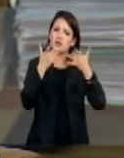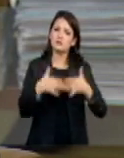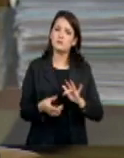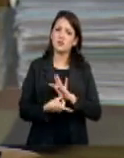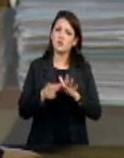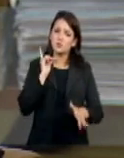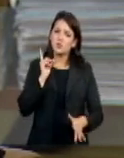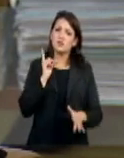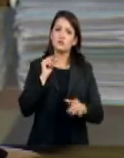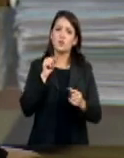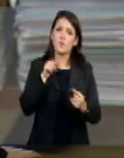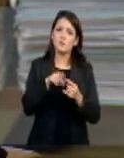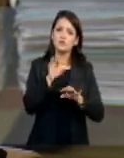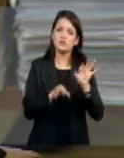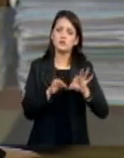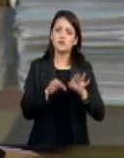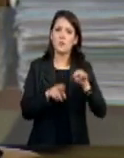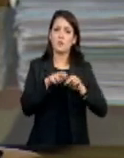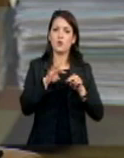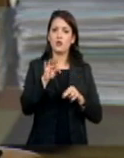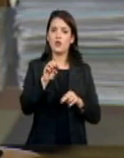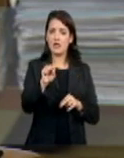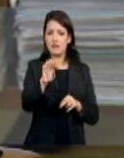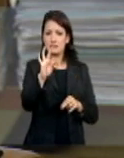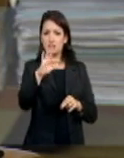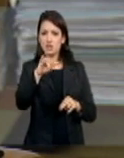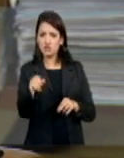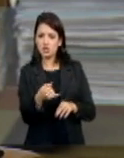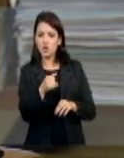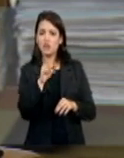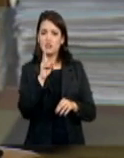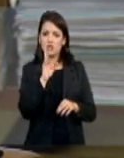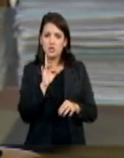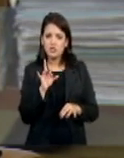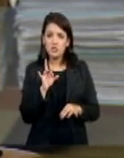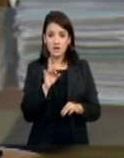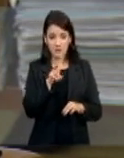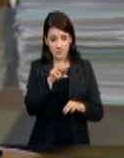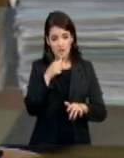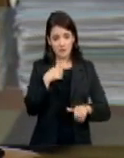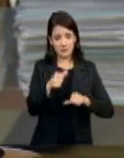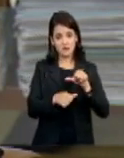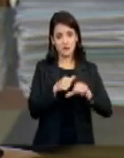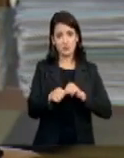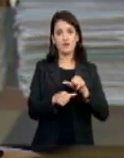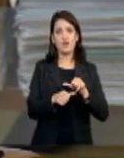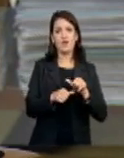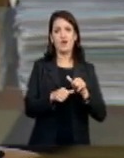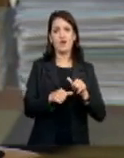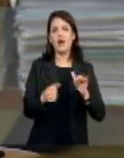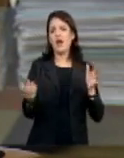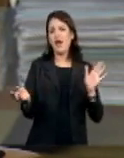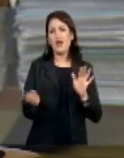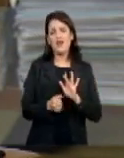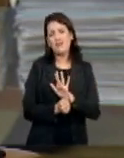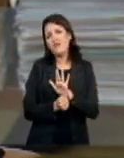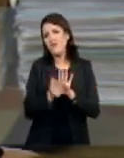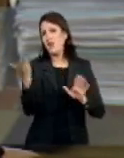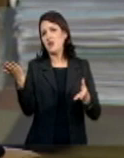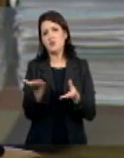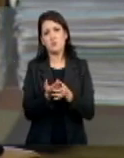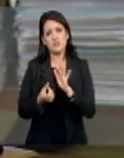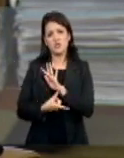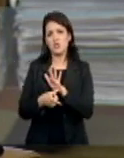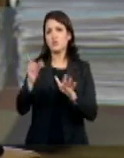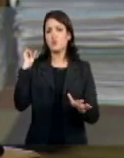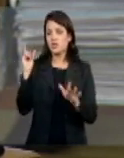firmado pela igreja ccj e que só recentemente iria ser alterada mencionar aqui uma série de precedentes da lavra